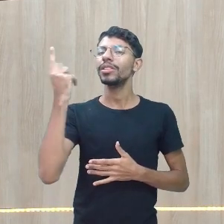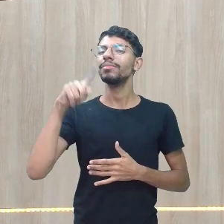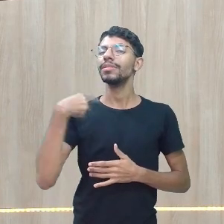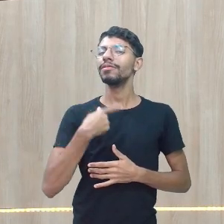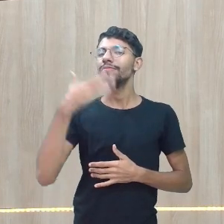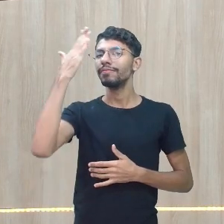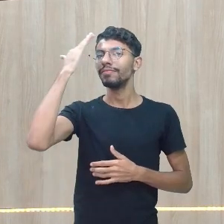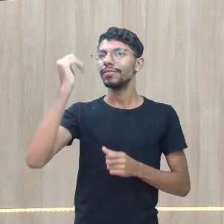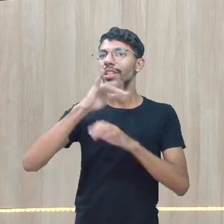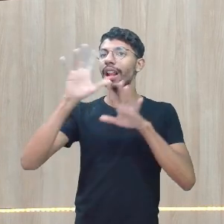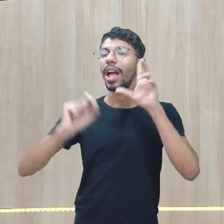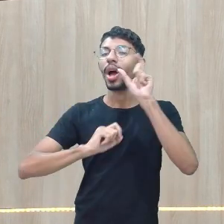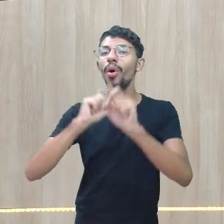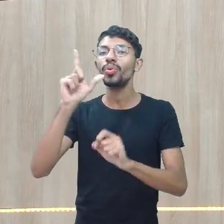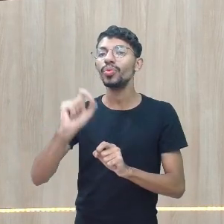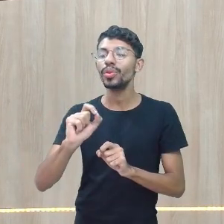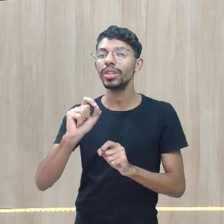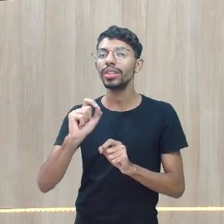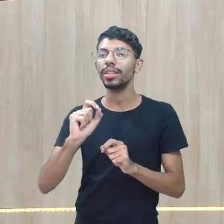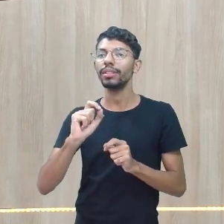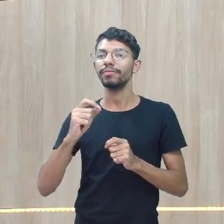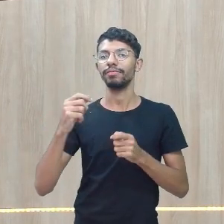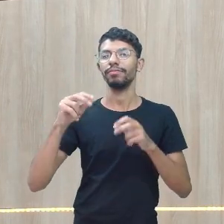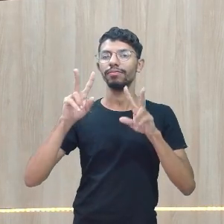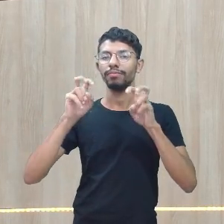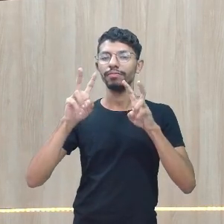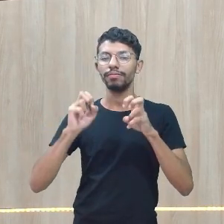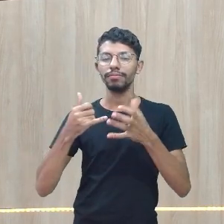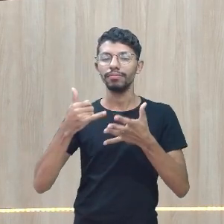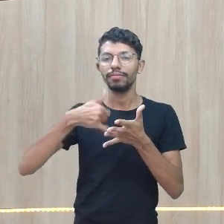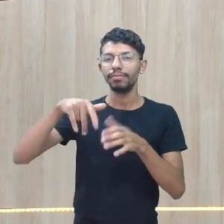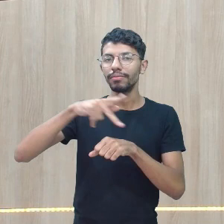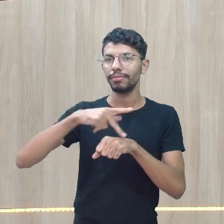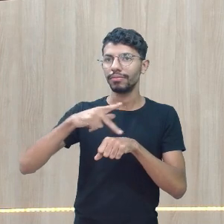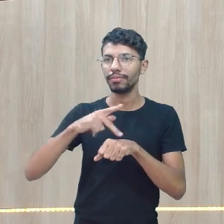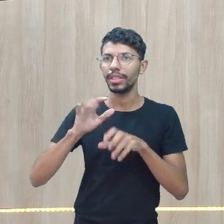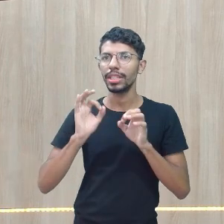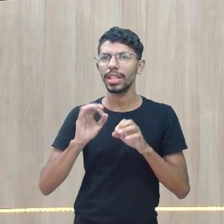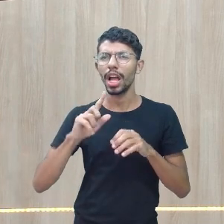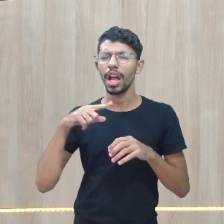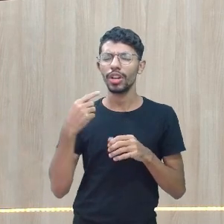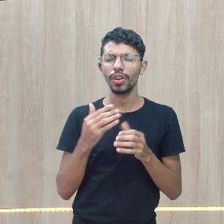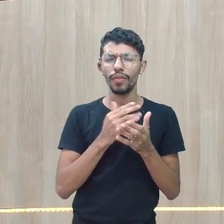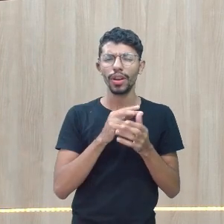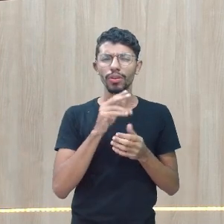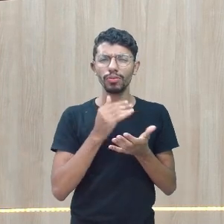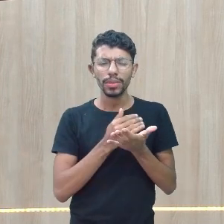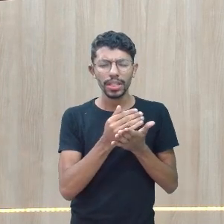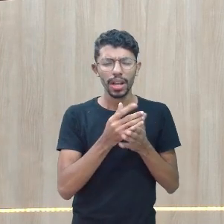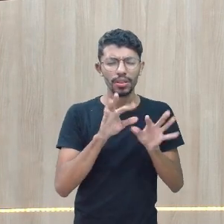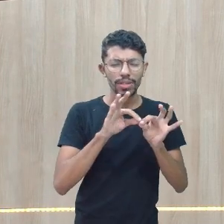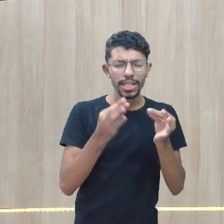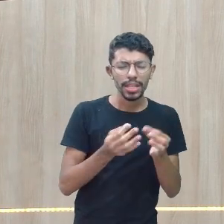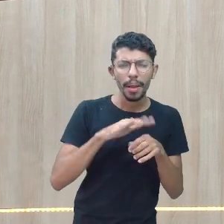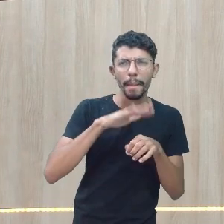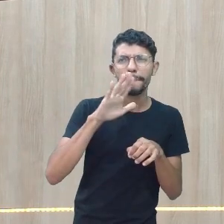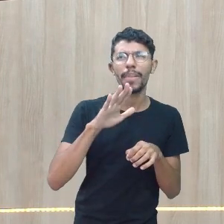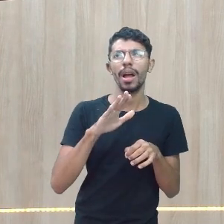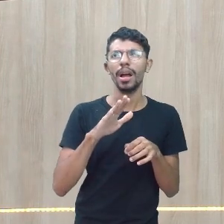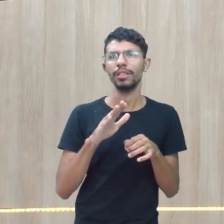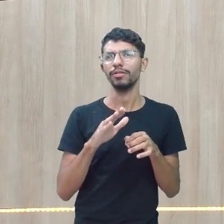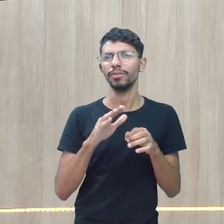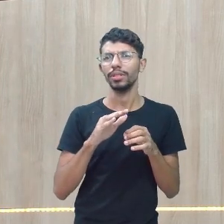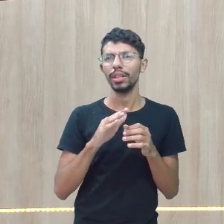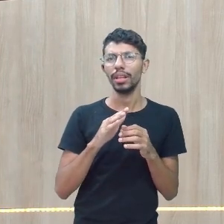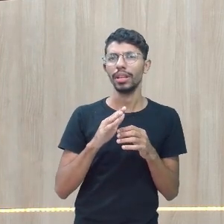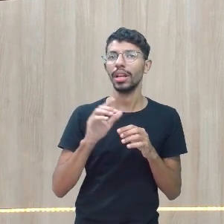gente vai partir do mais simples, ou seja, o mais grosseiro, o mais denso, né, o não tão